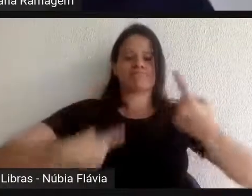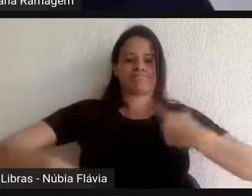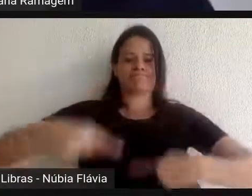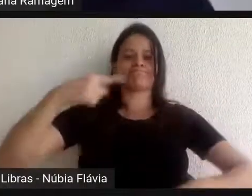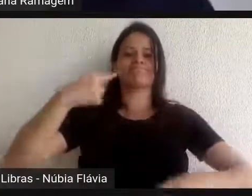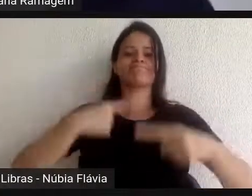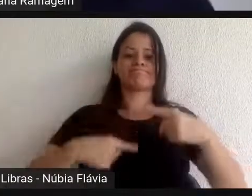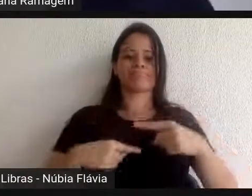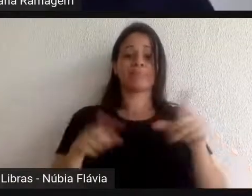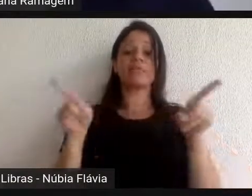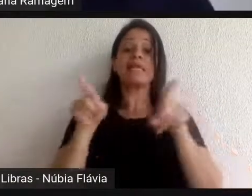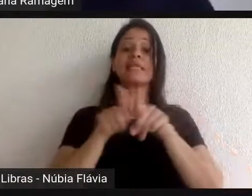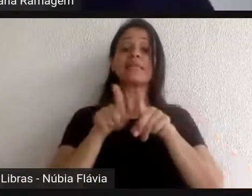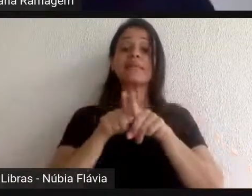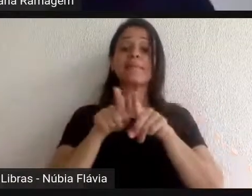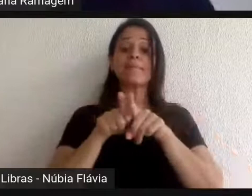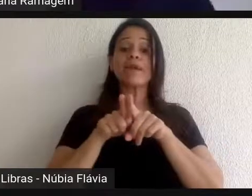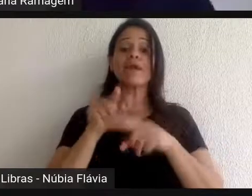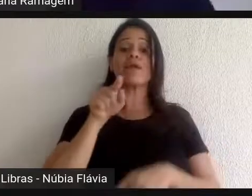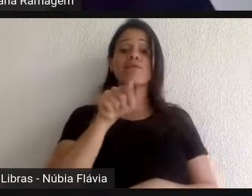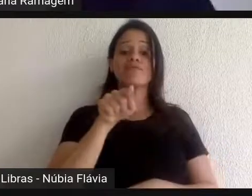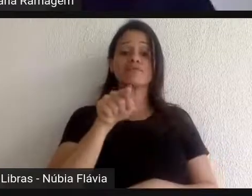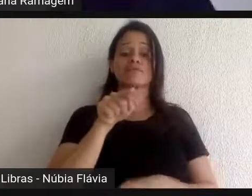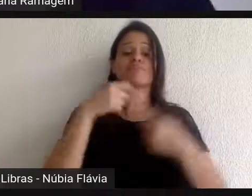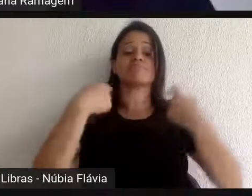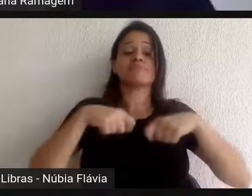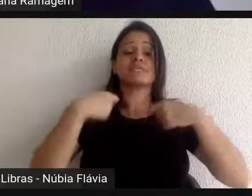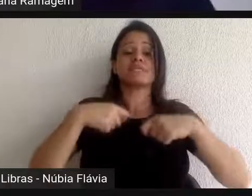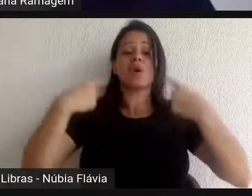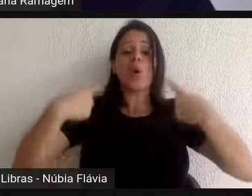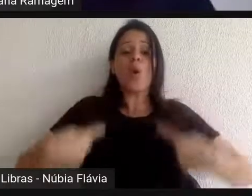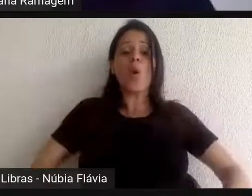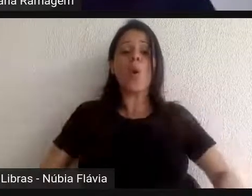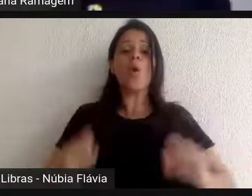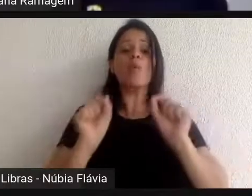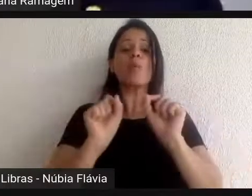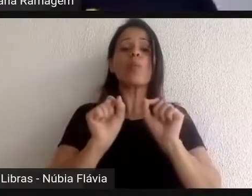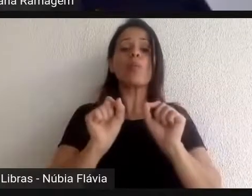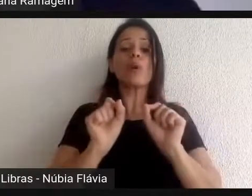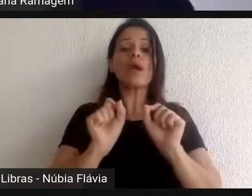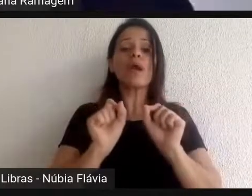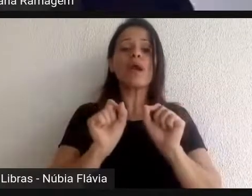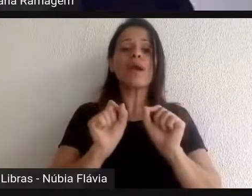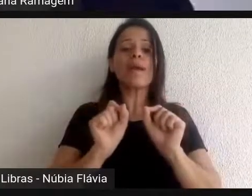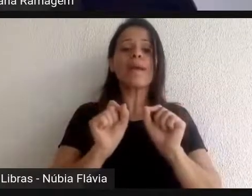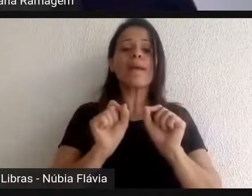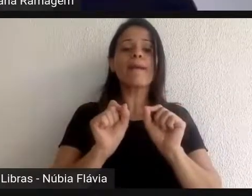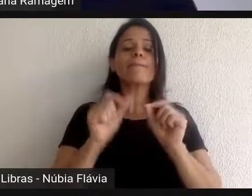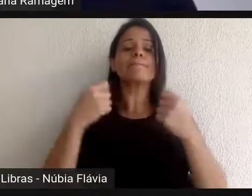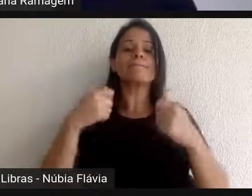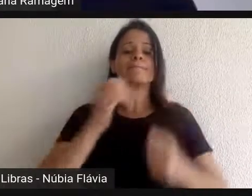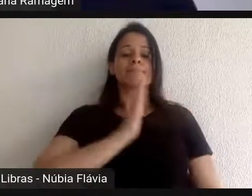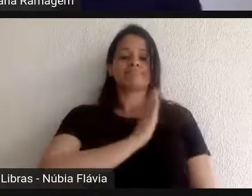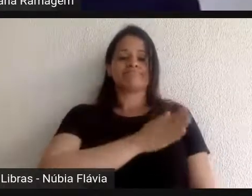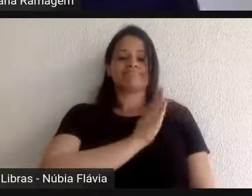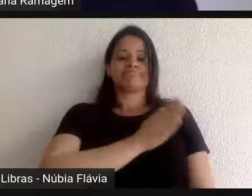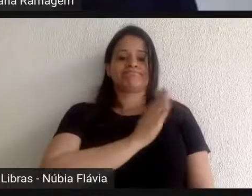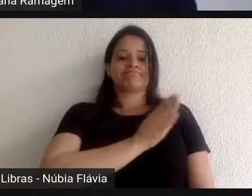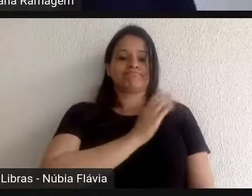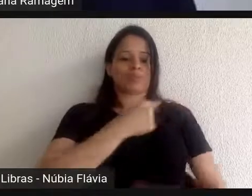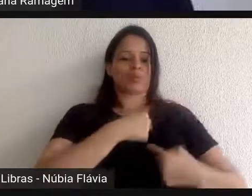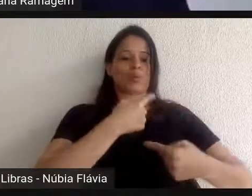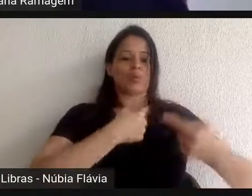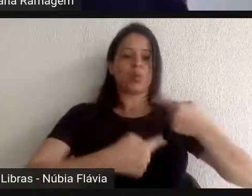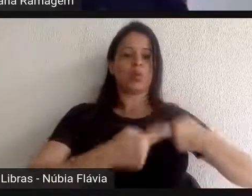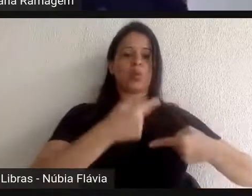Além de que você, com o corpo são e com o sistema cardiorrespiratório funcionando